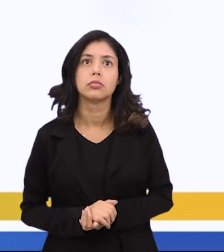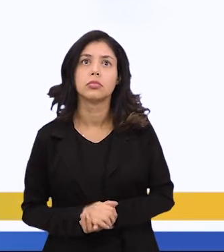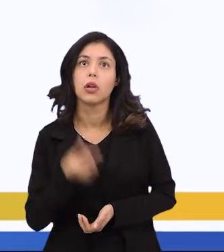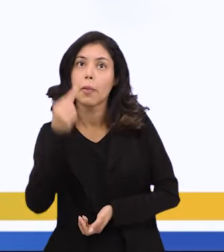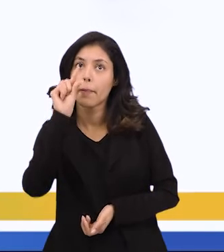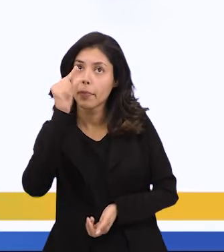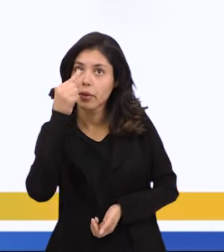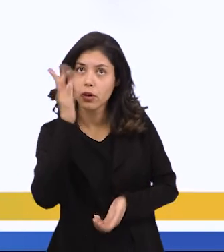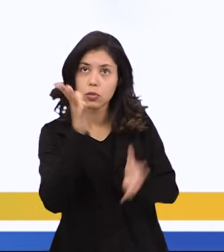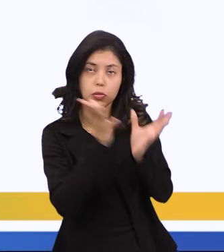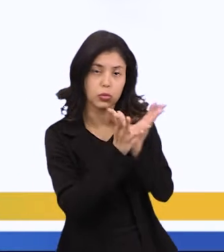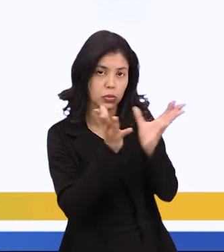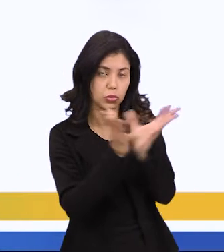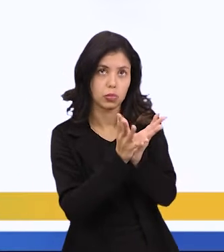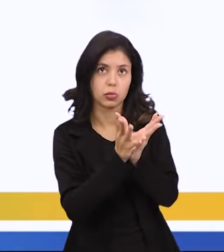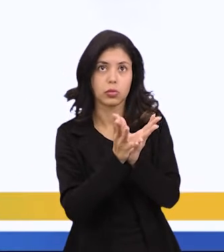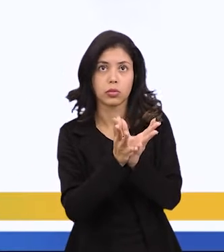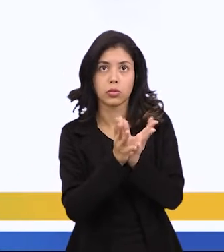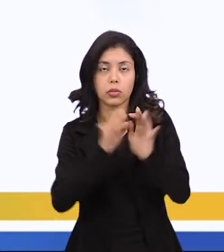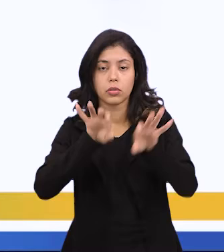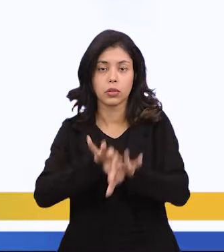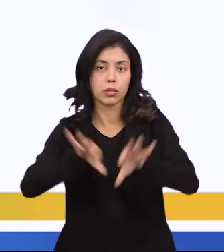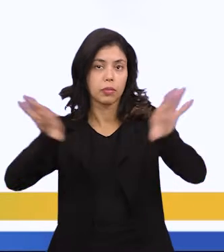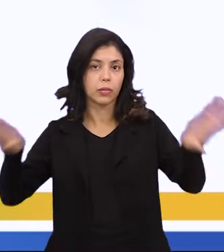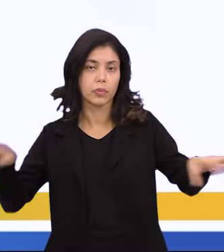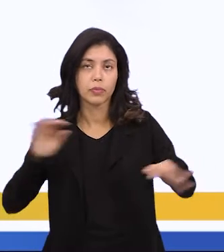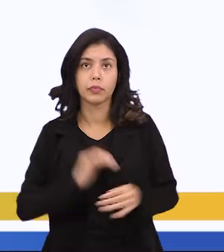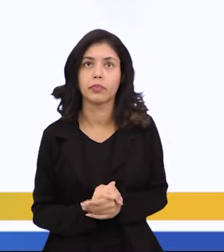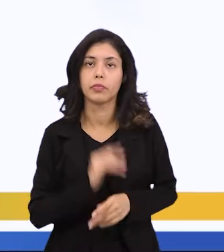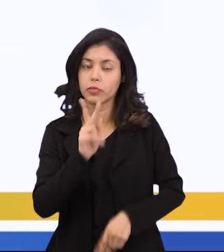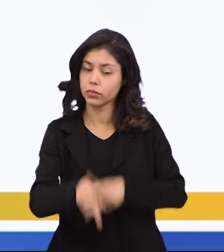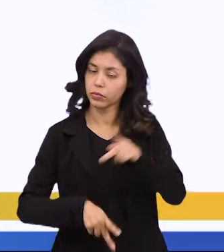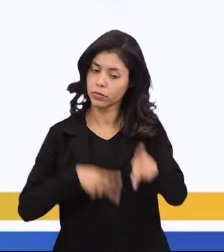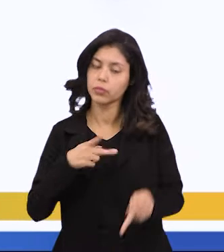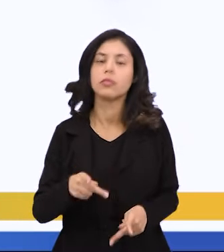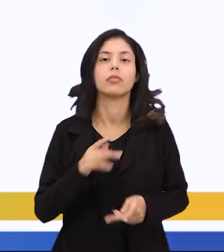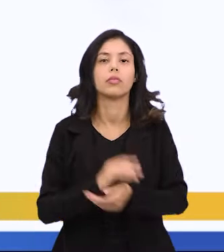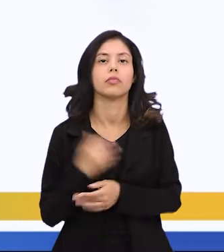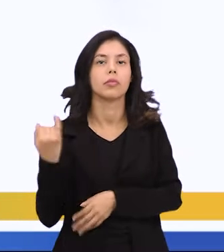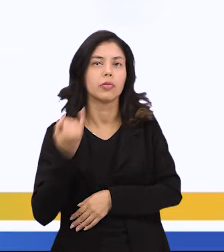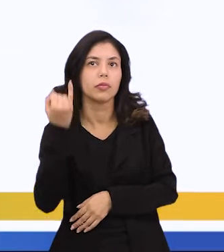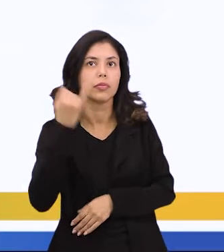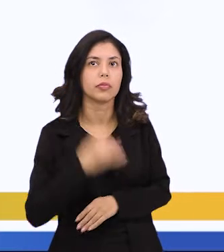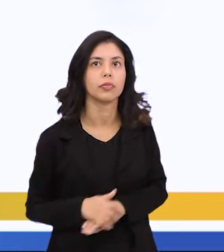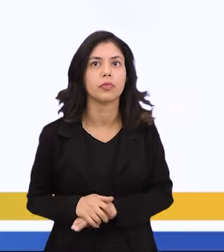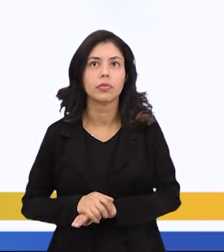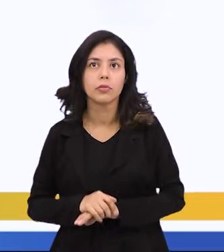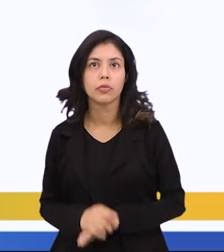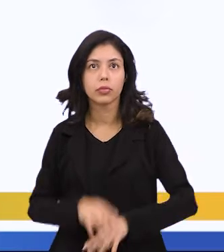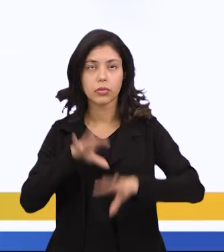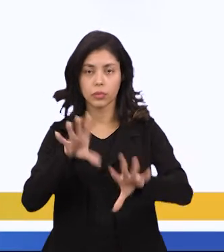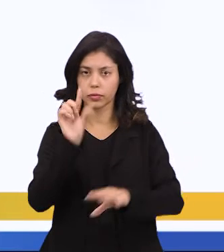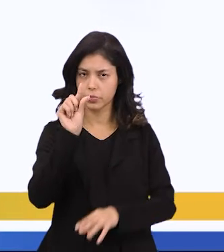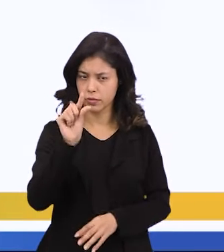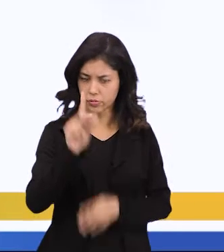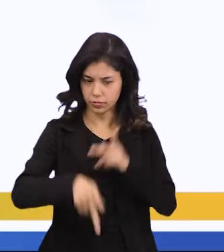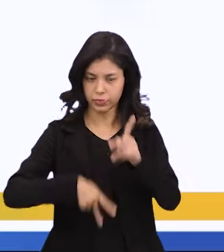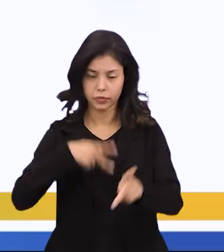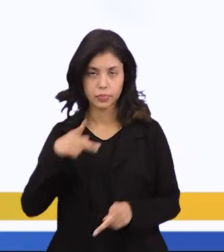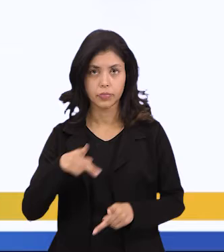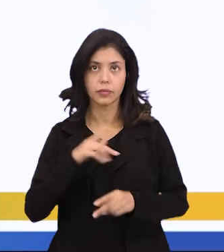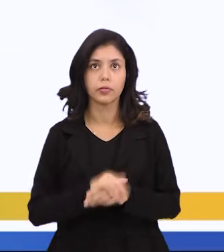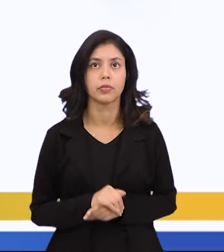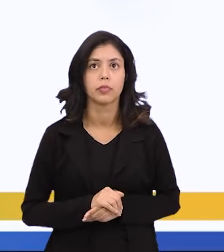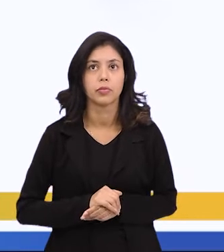um pequeno grupo de indivíduos se separa da população original. E essa pequena